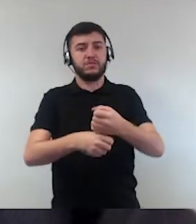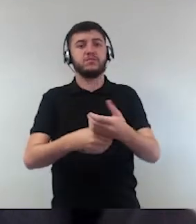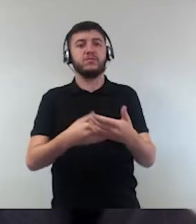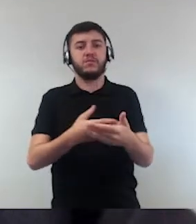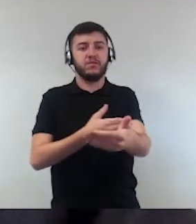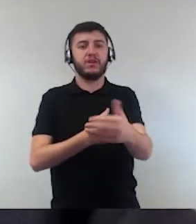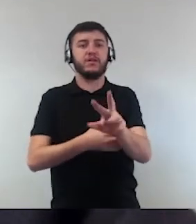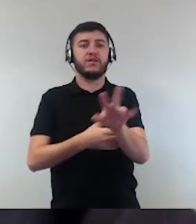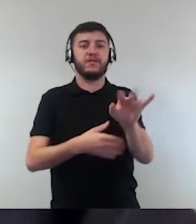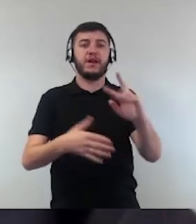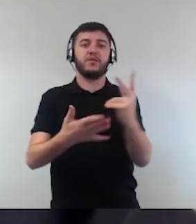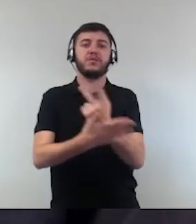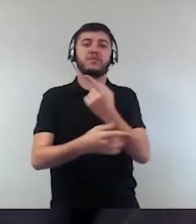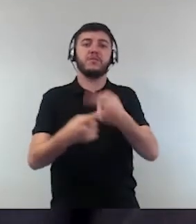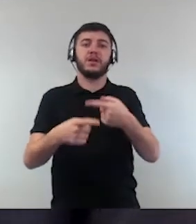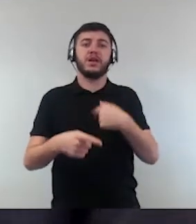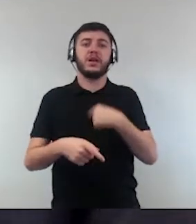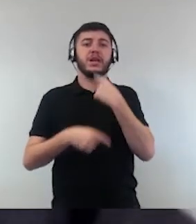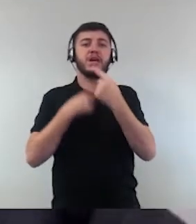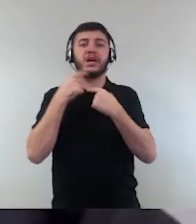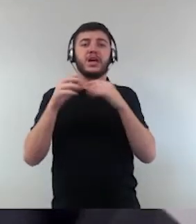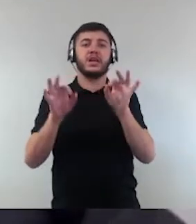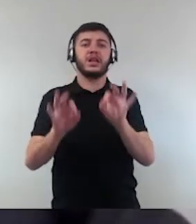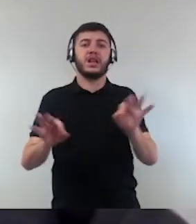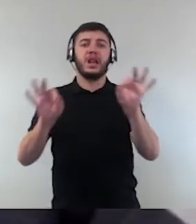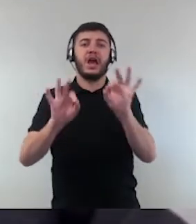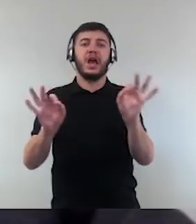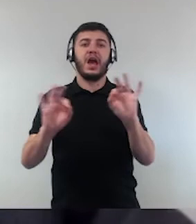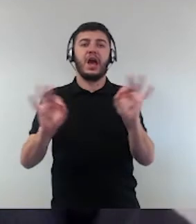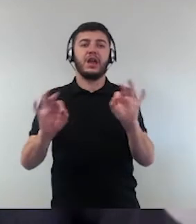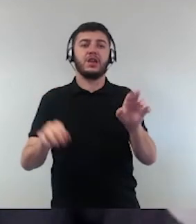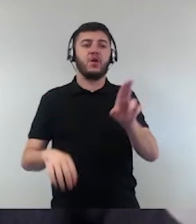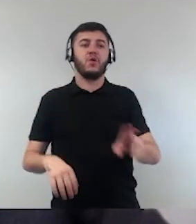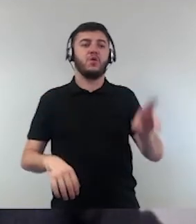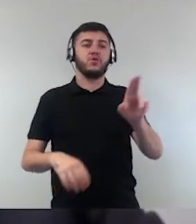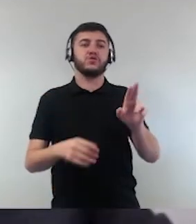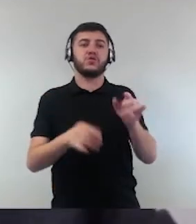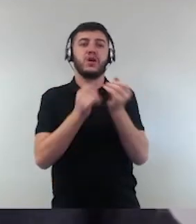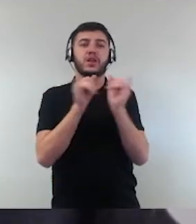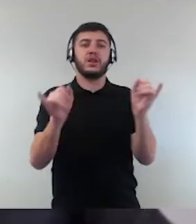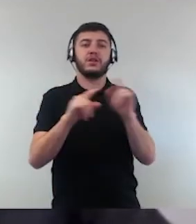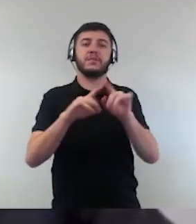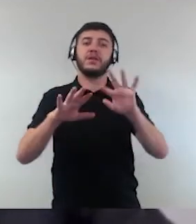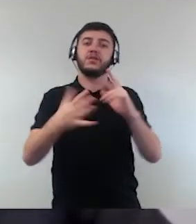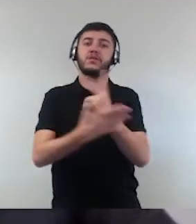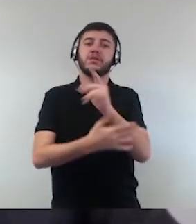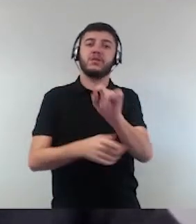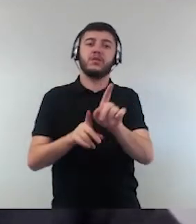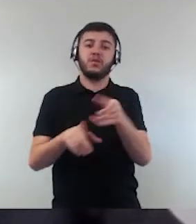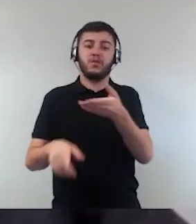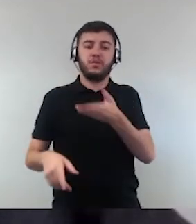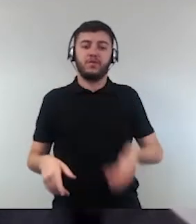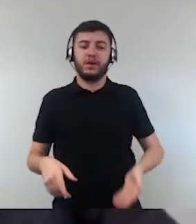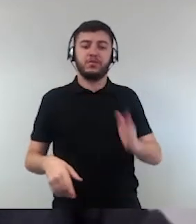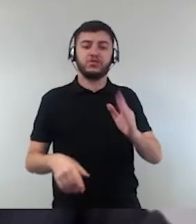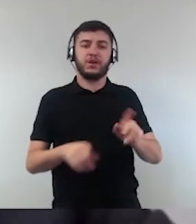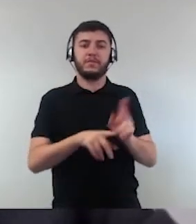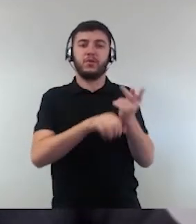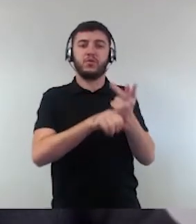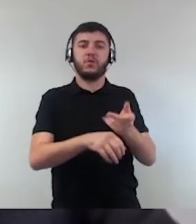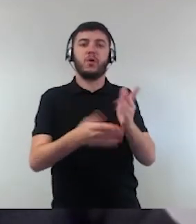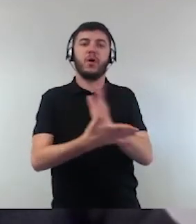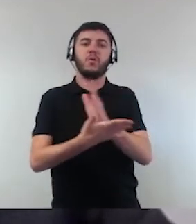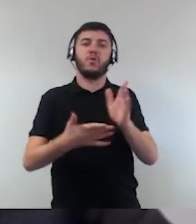iria acontecer, porque ninguém consumiu, a distribuidora ia repassar esse custo. Então, o governo ele buscou alguns fundos setoriais, alguns